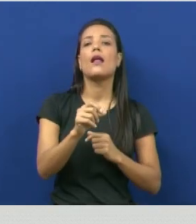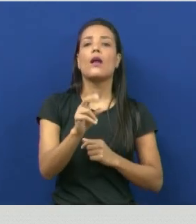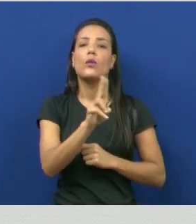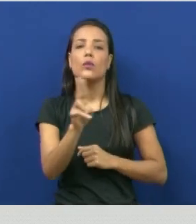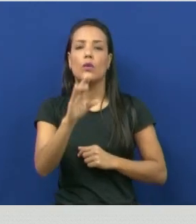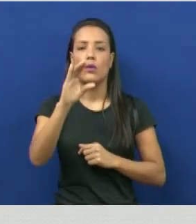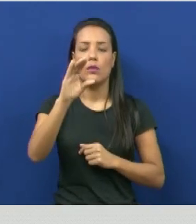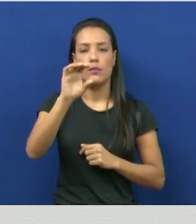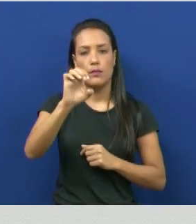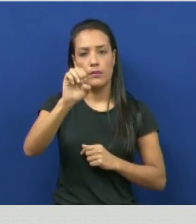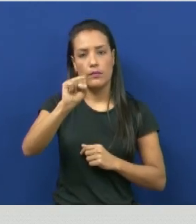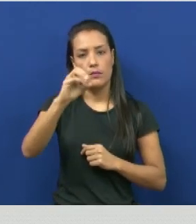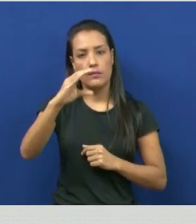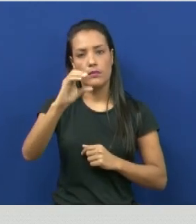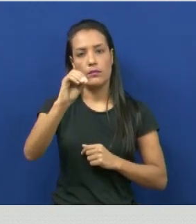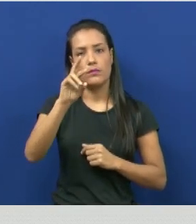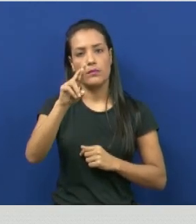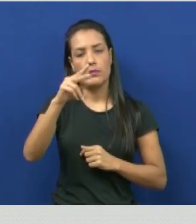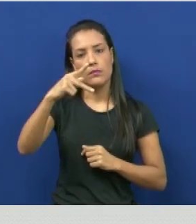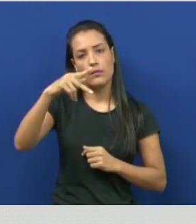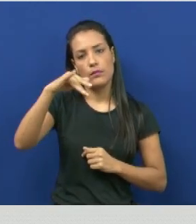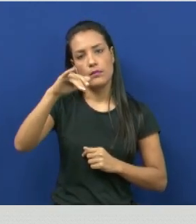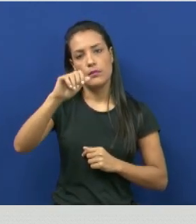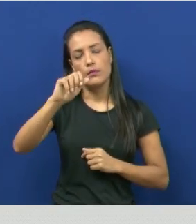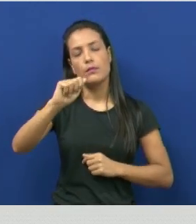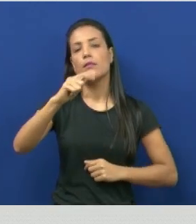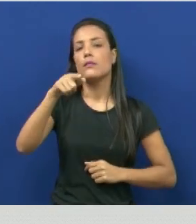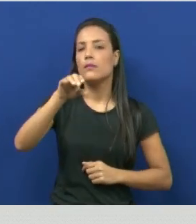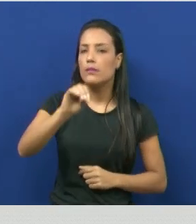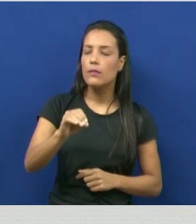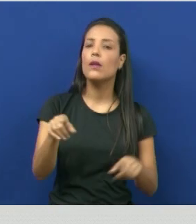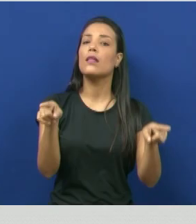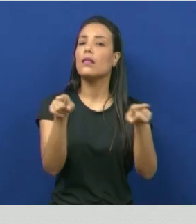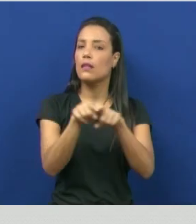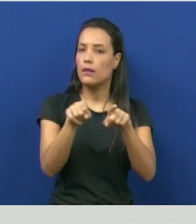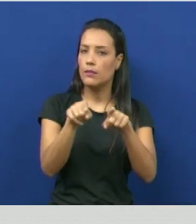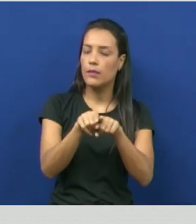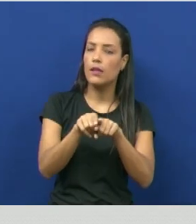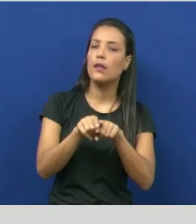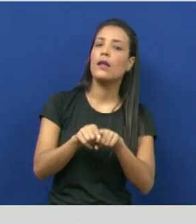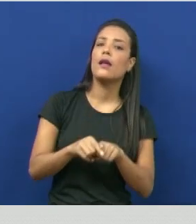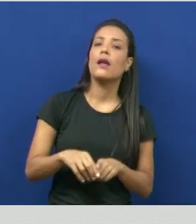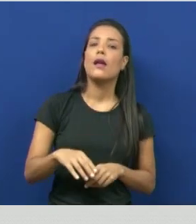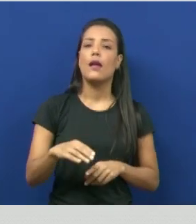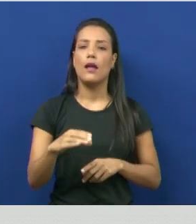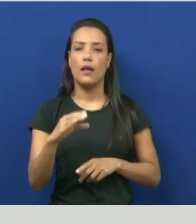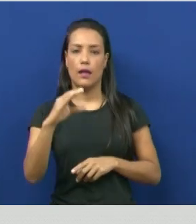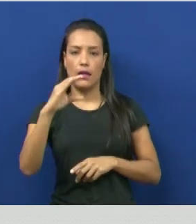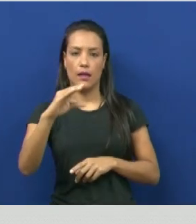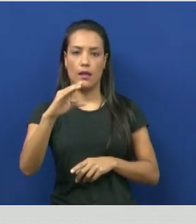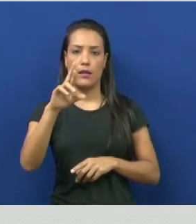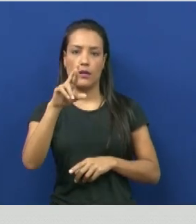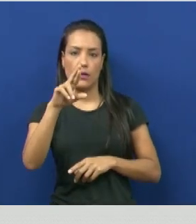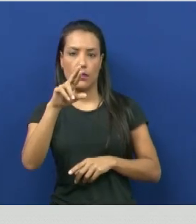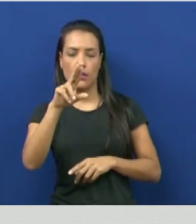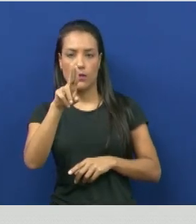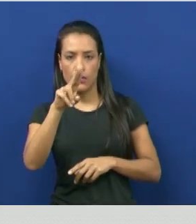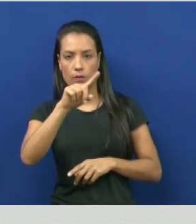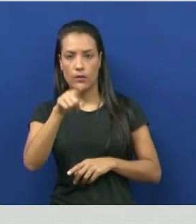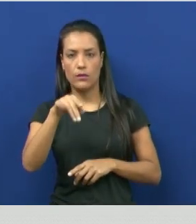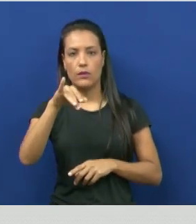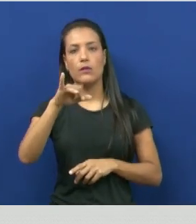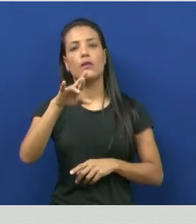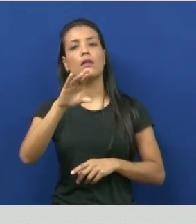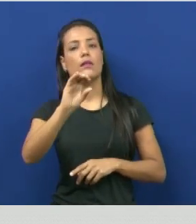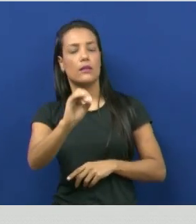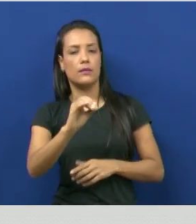Escorpião e também a constelação do Cruzeiro do Sul. A constelação do Cruzeiro do Sul é ainda mais conhecida do que a